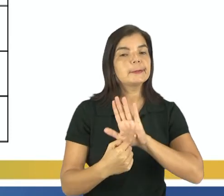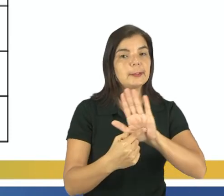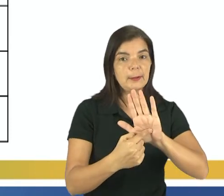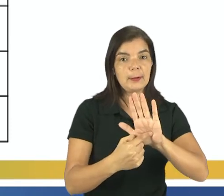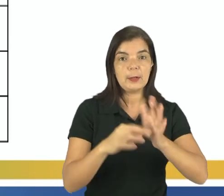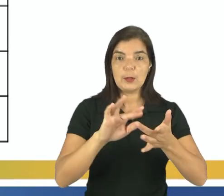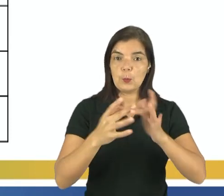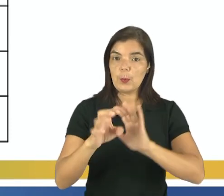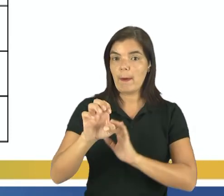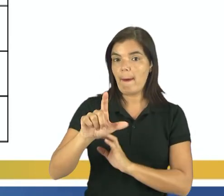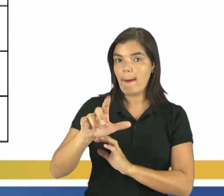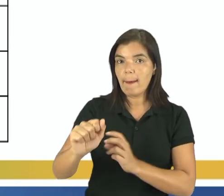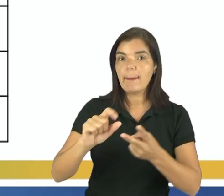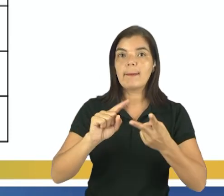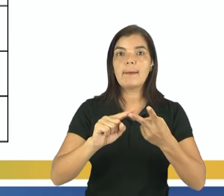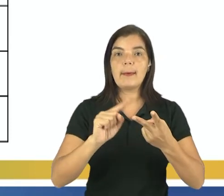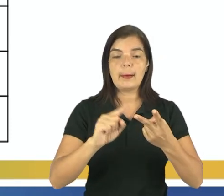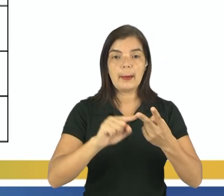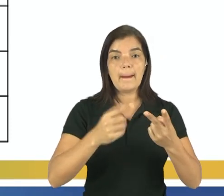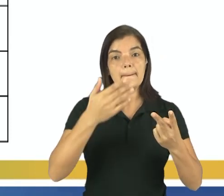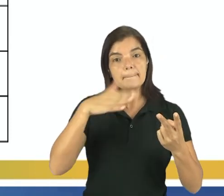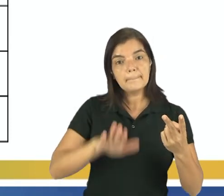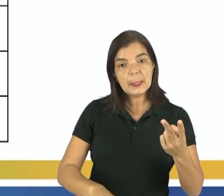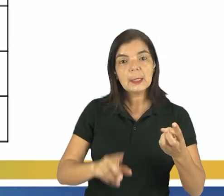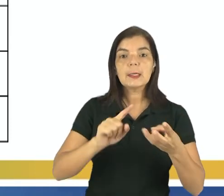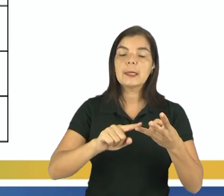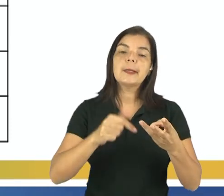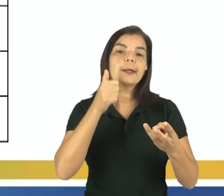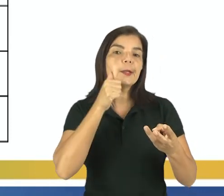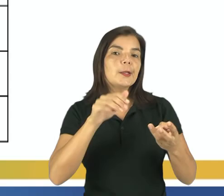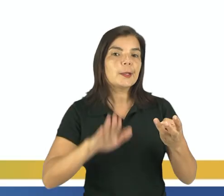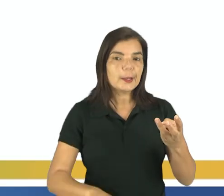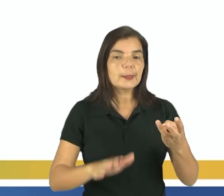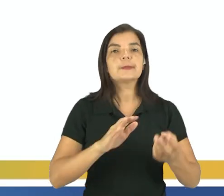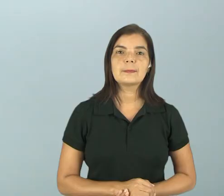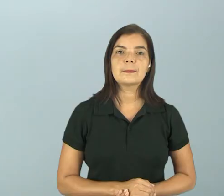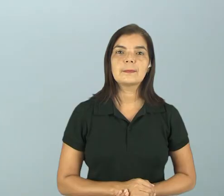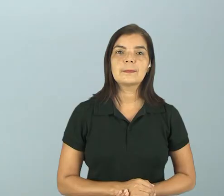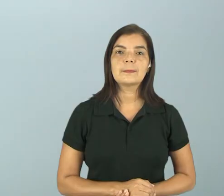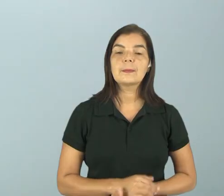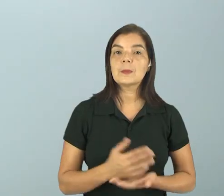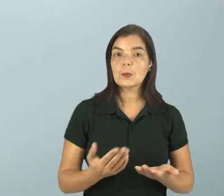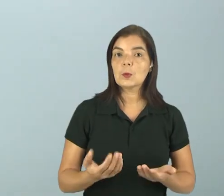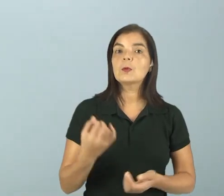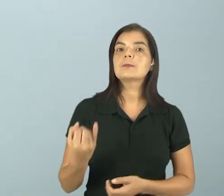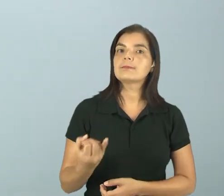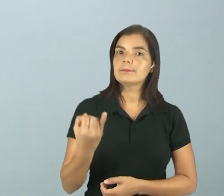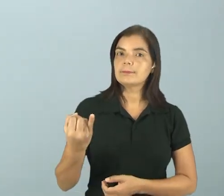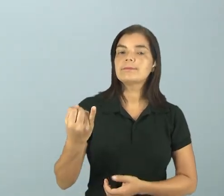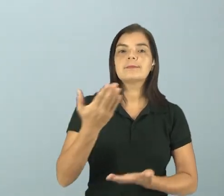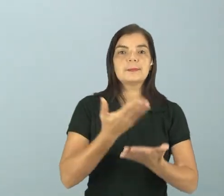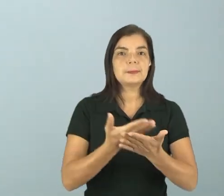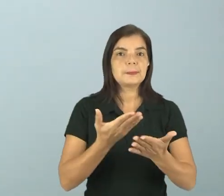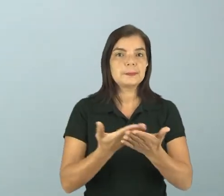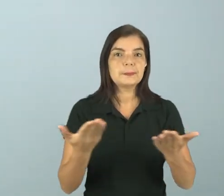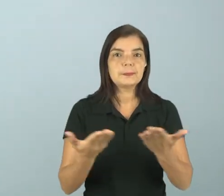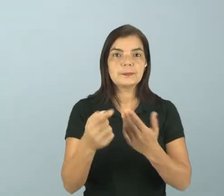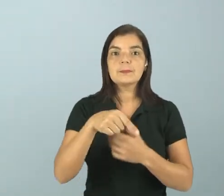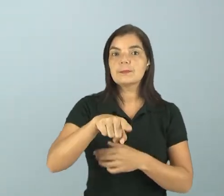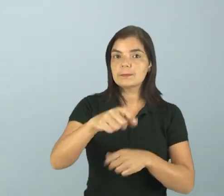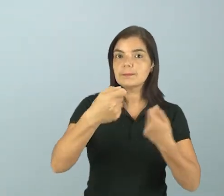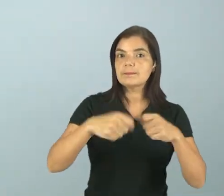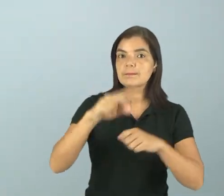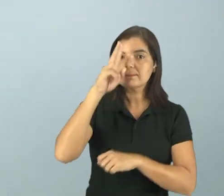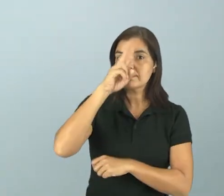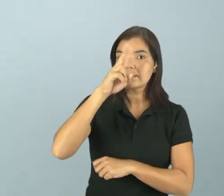pode associar as palavrinhas como ela, pequena e garota, tá certo? Uma coisa importante da aula de hoje que vocês